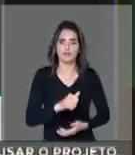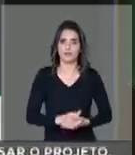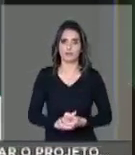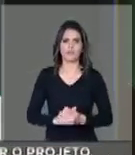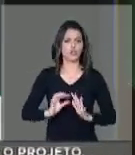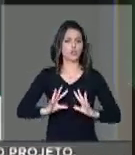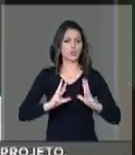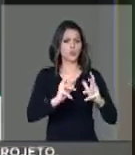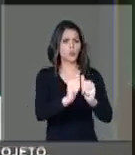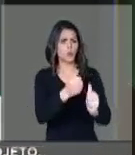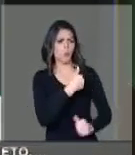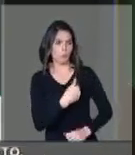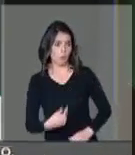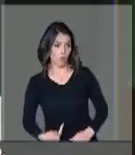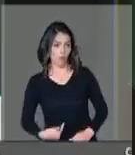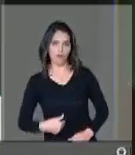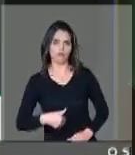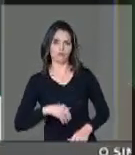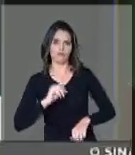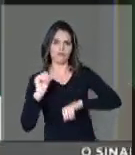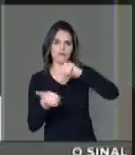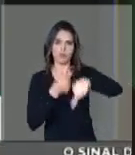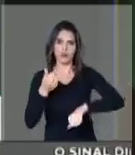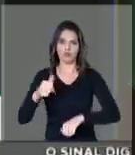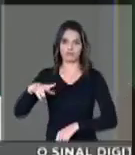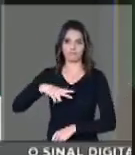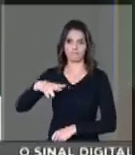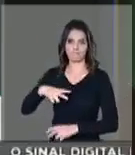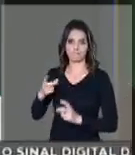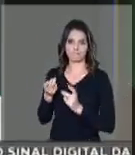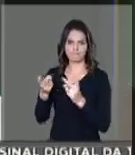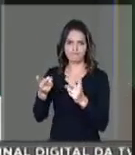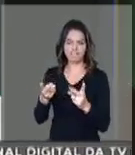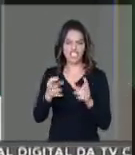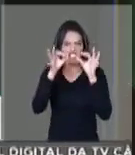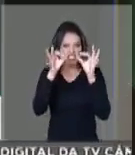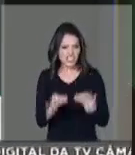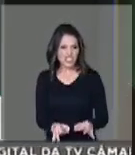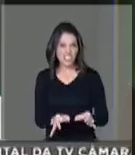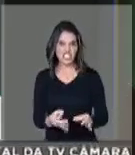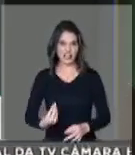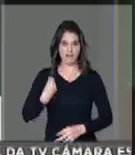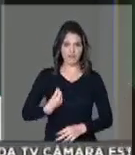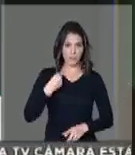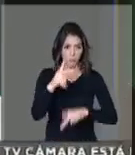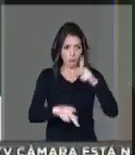privatiza-se tudo, destrói-se a dignidade do povo e destrói-se